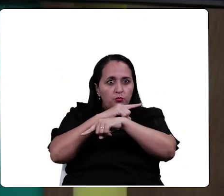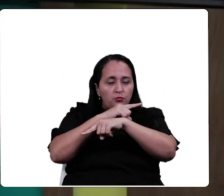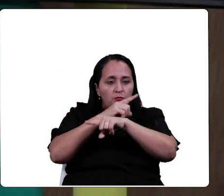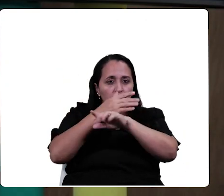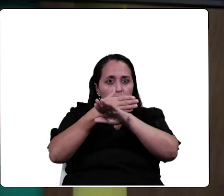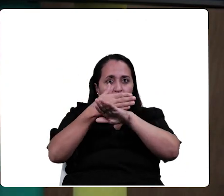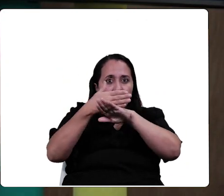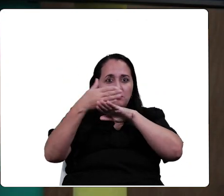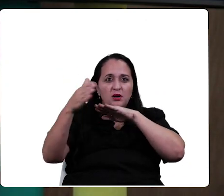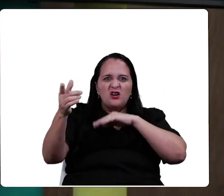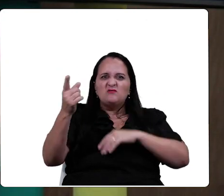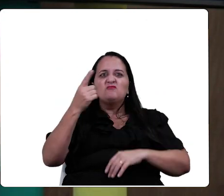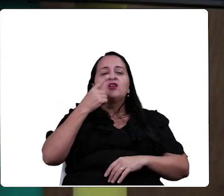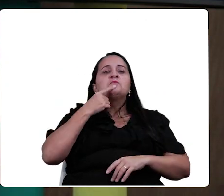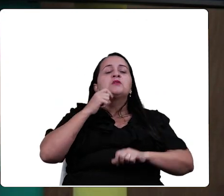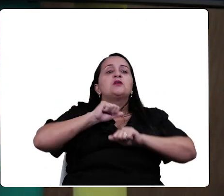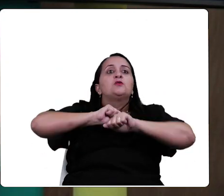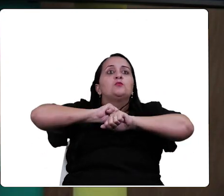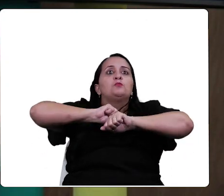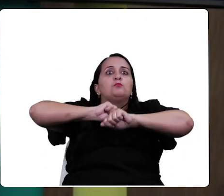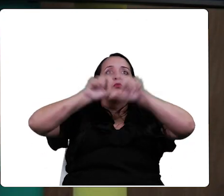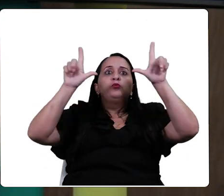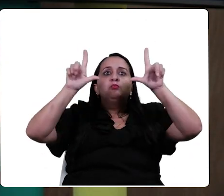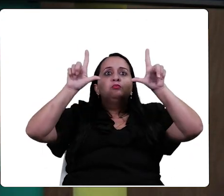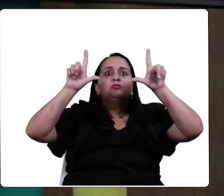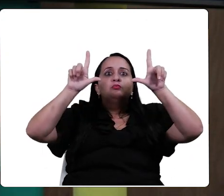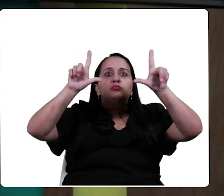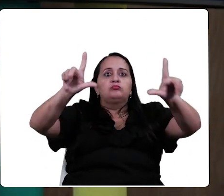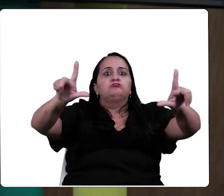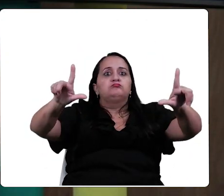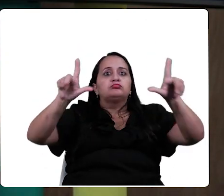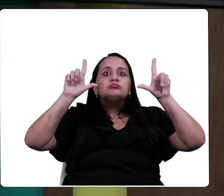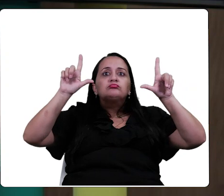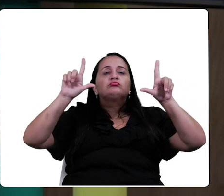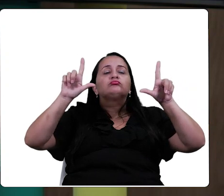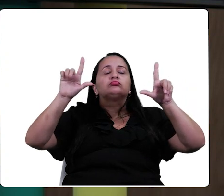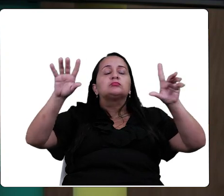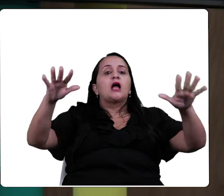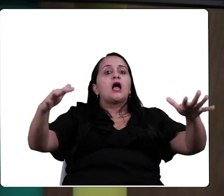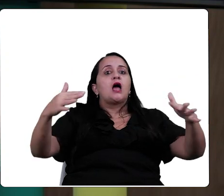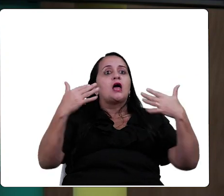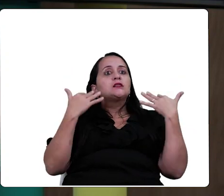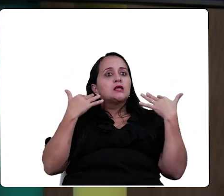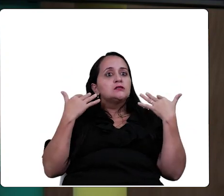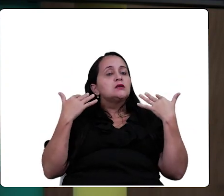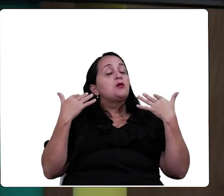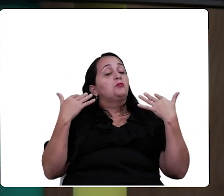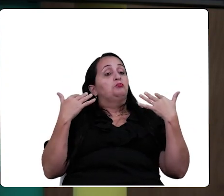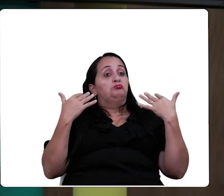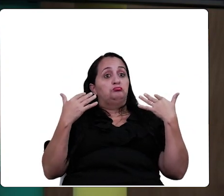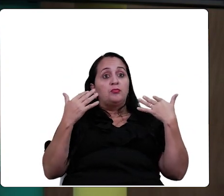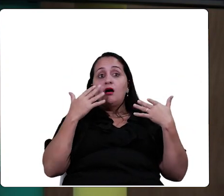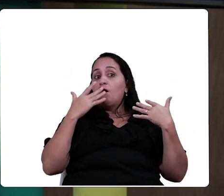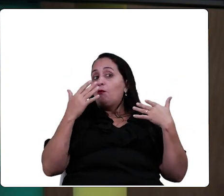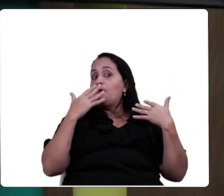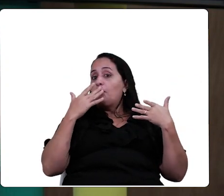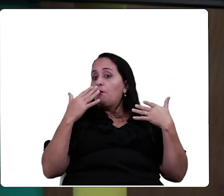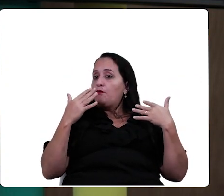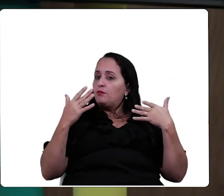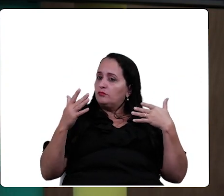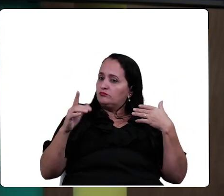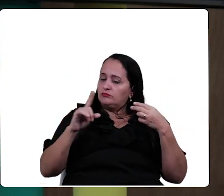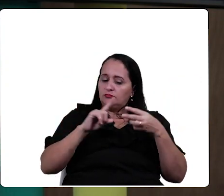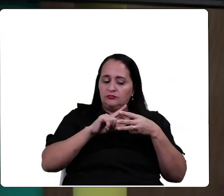Para quê, Pro? Essa peça publicitária está chamando a sua atenção. Exatamente. Já